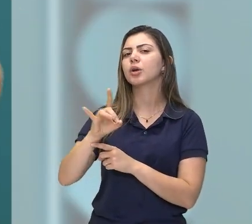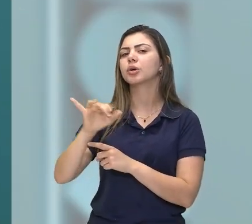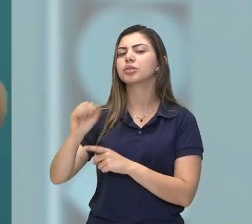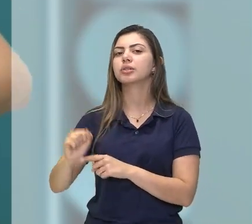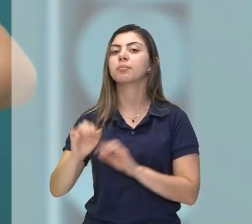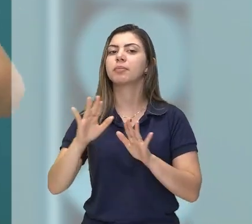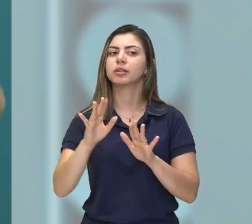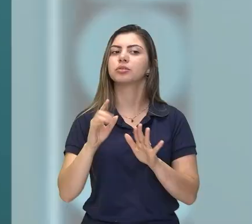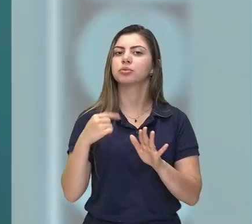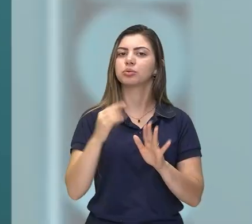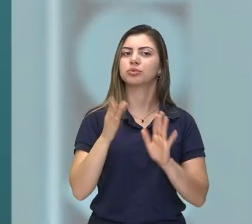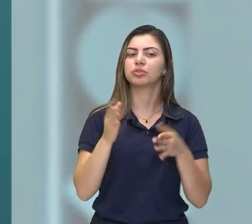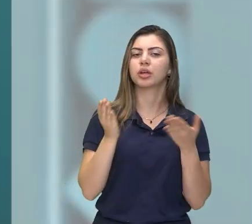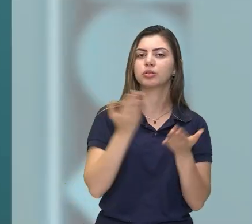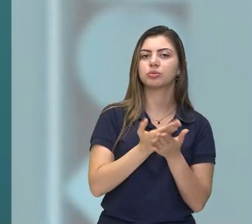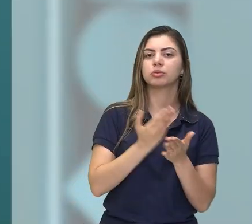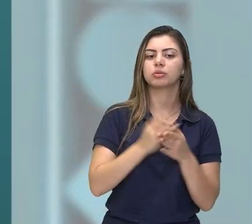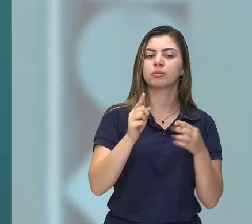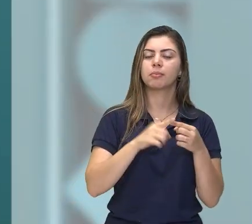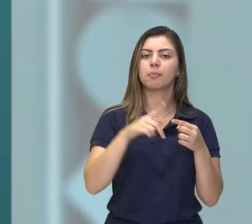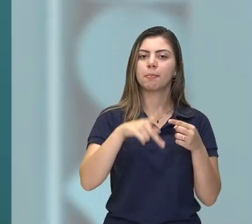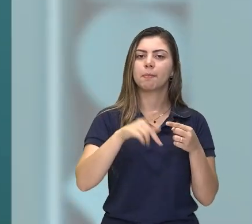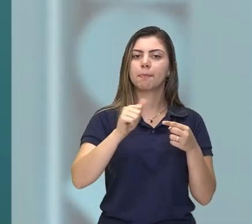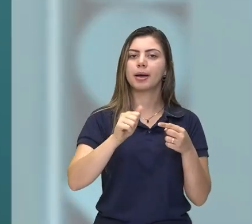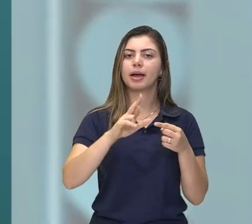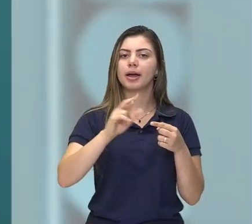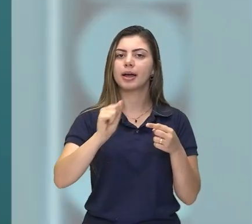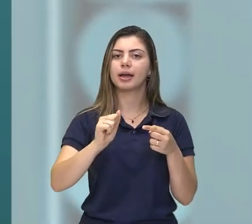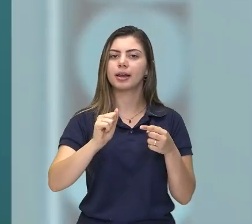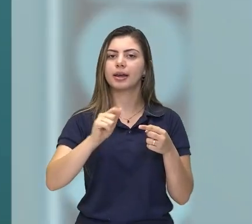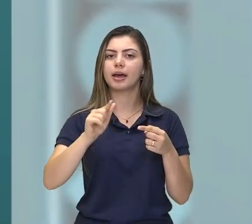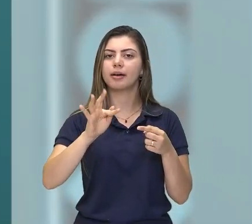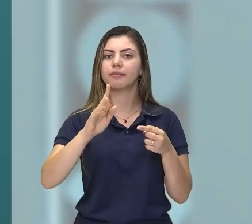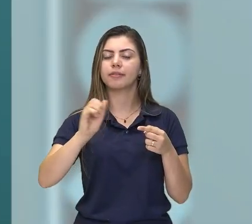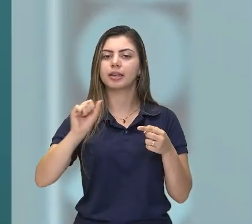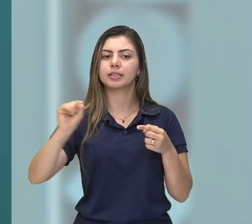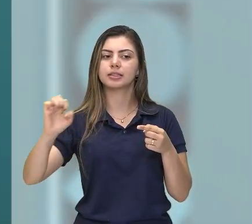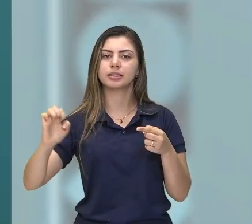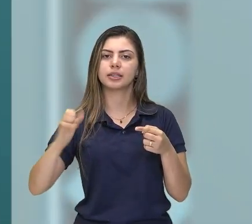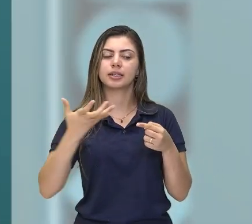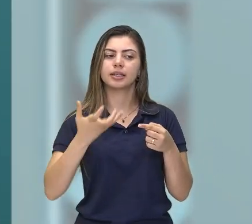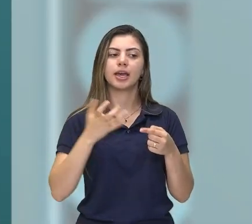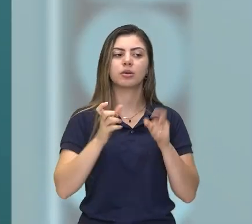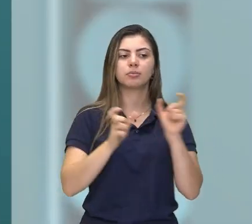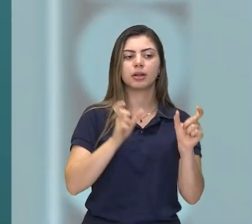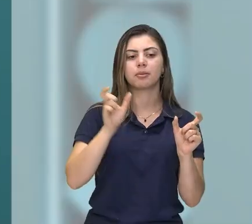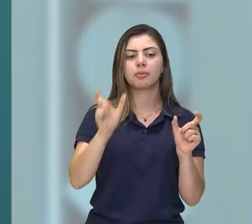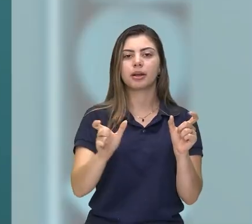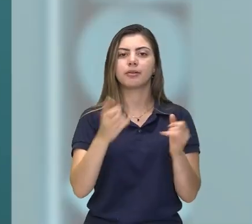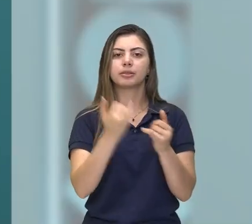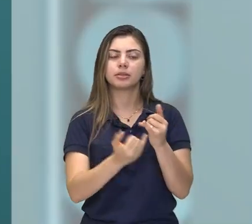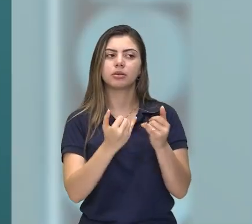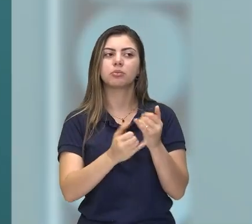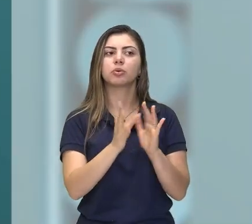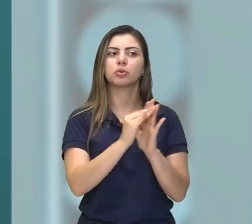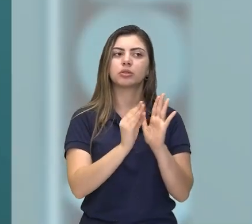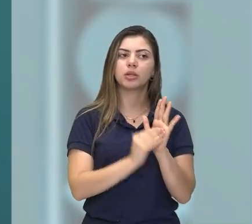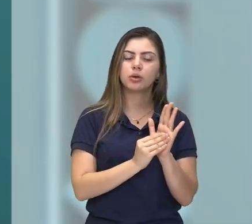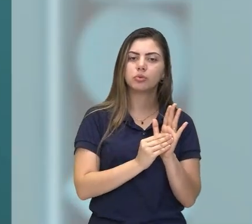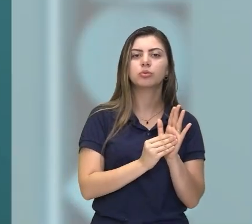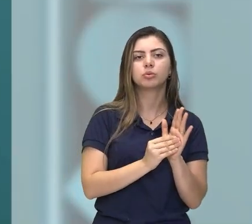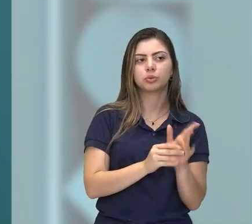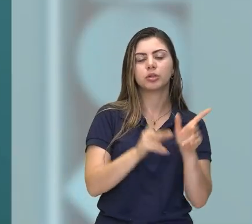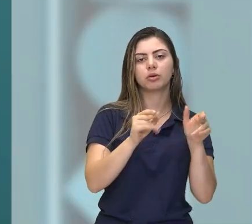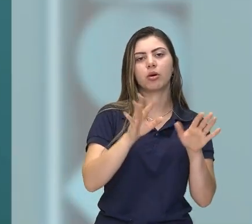a gente tenta alcançar o sentido original do texto, na paródia eu também vou tentar alcançar